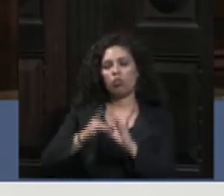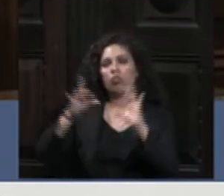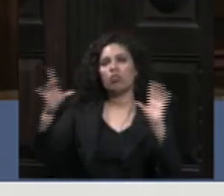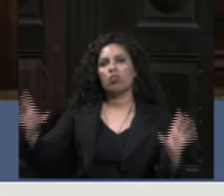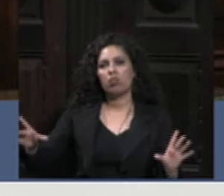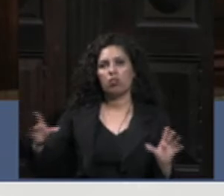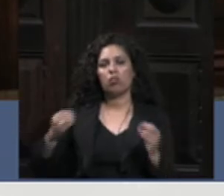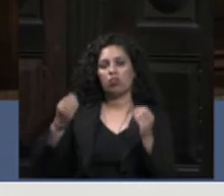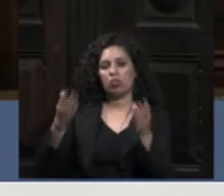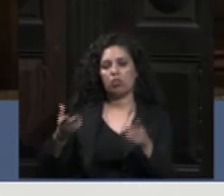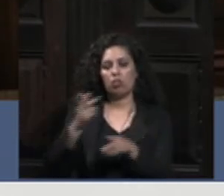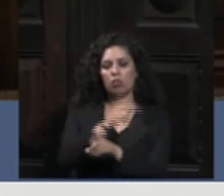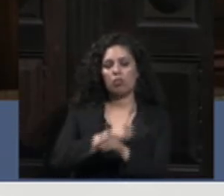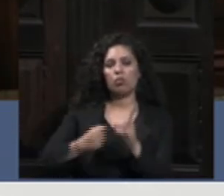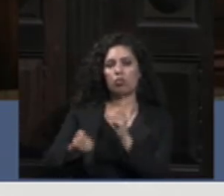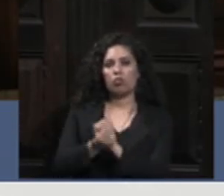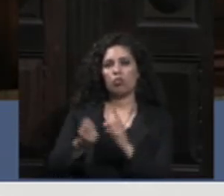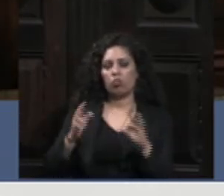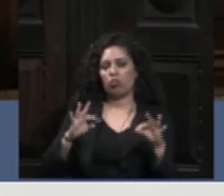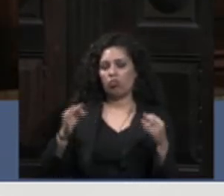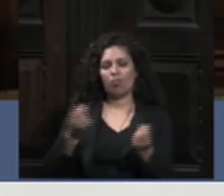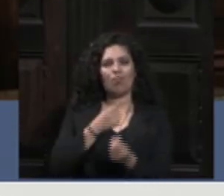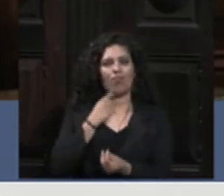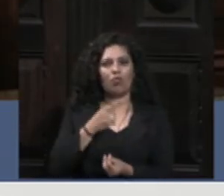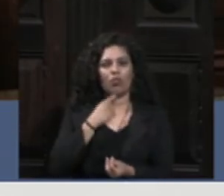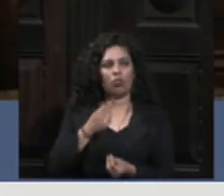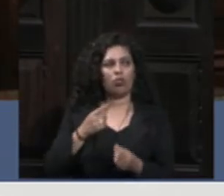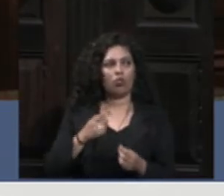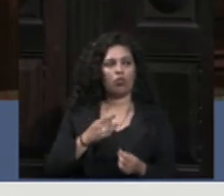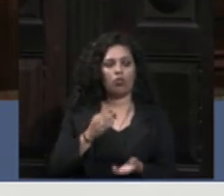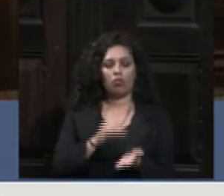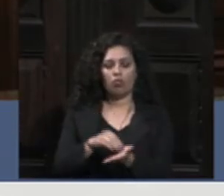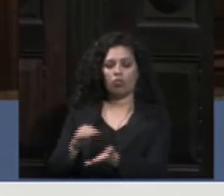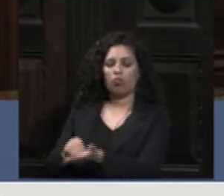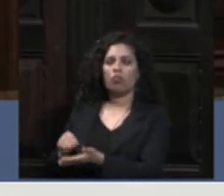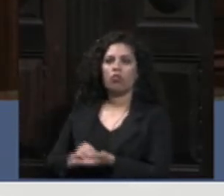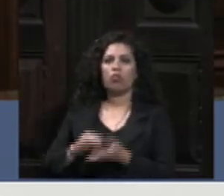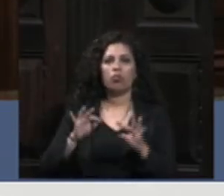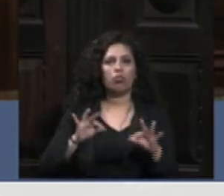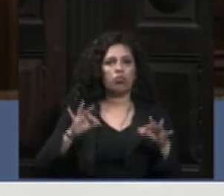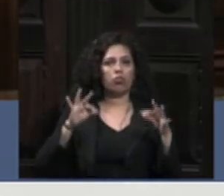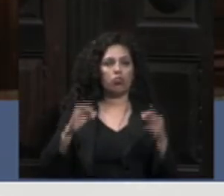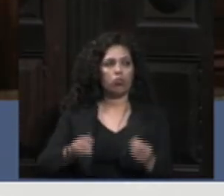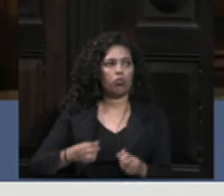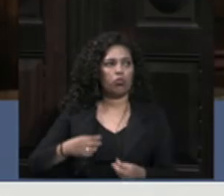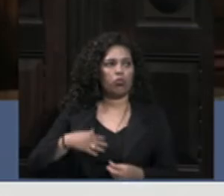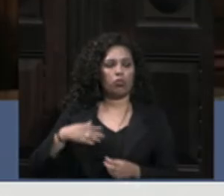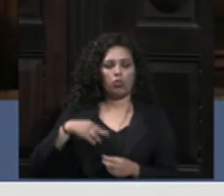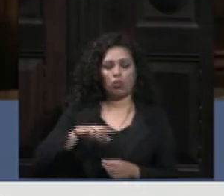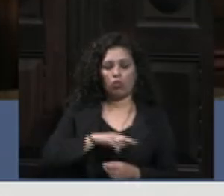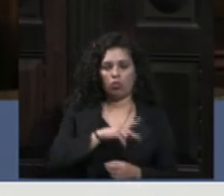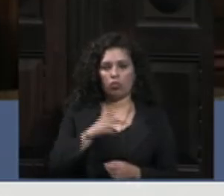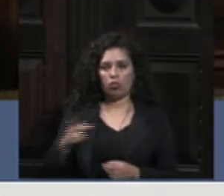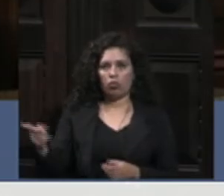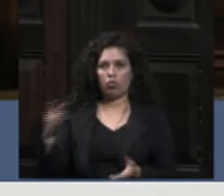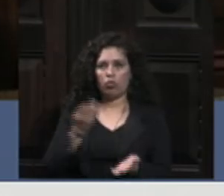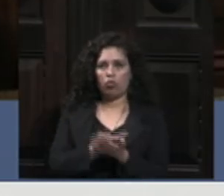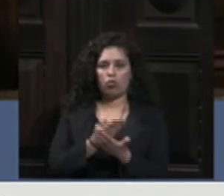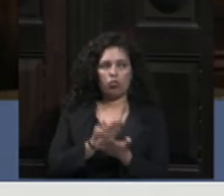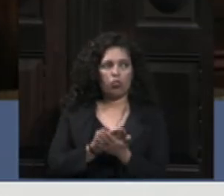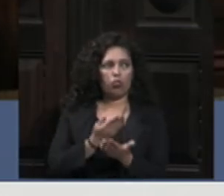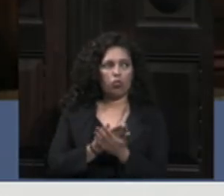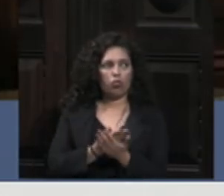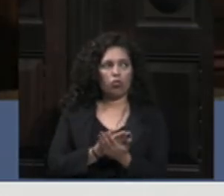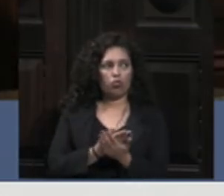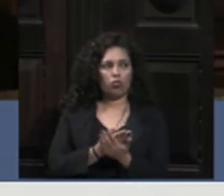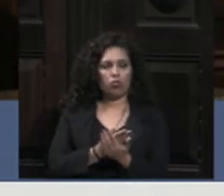profissionais através do CVT. Começa a faltar tudo na FAETEC. A gente visitou laboratórios que tinham